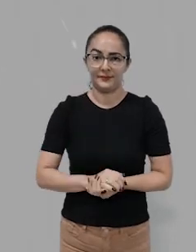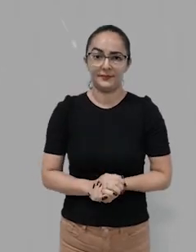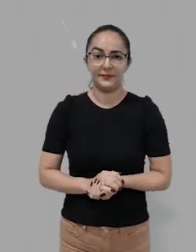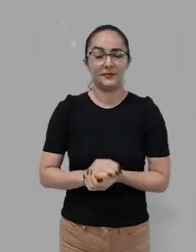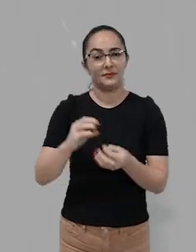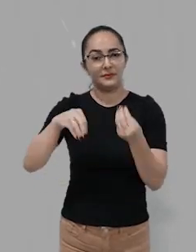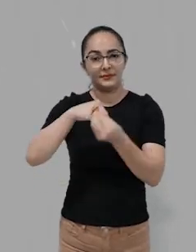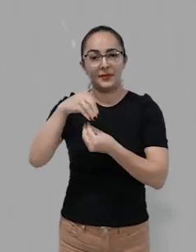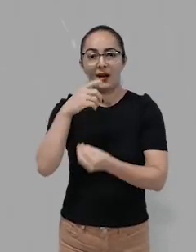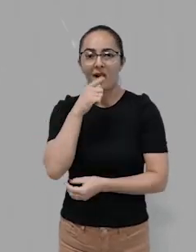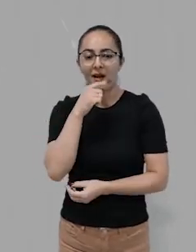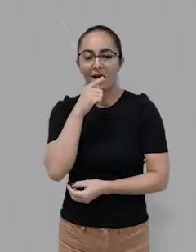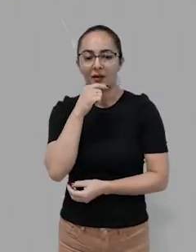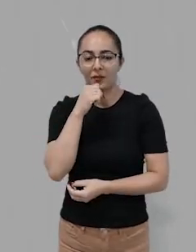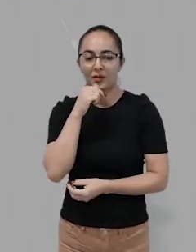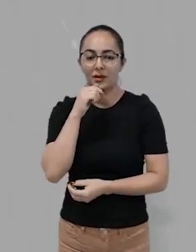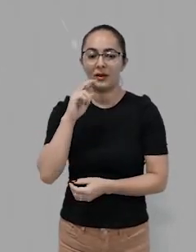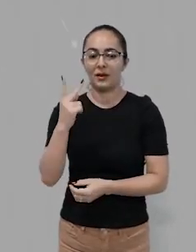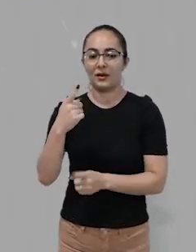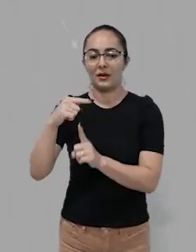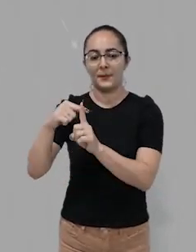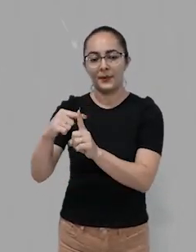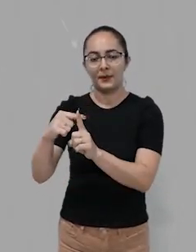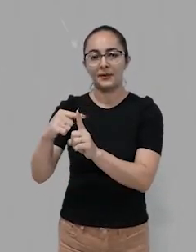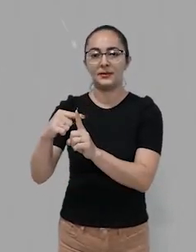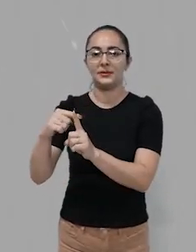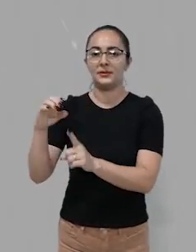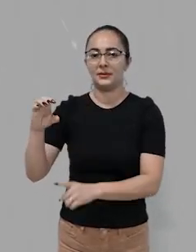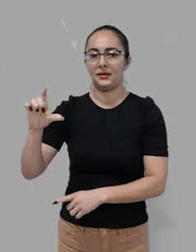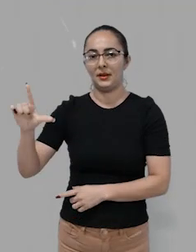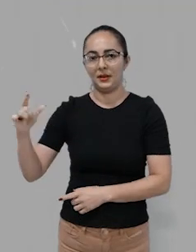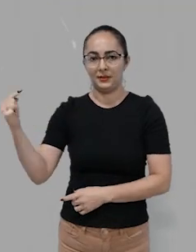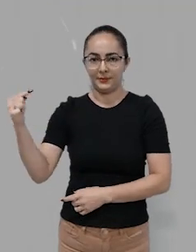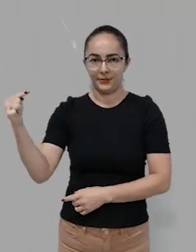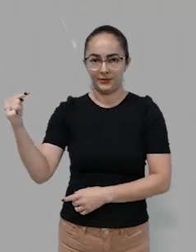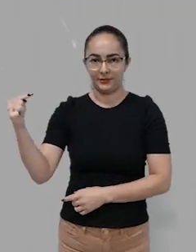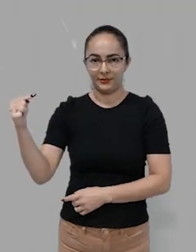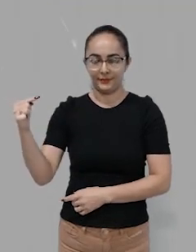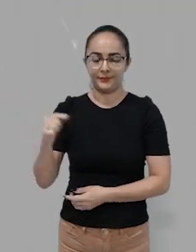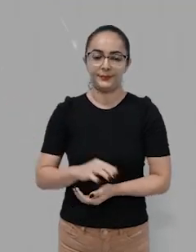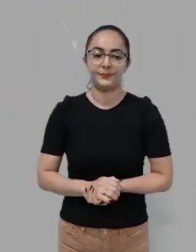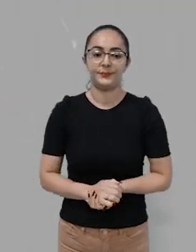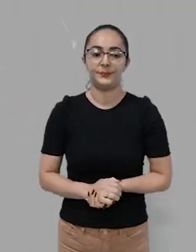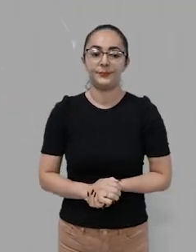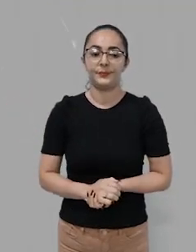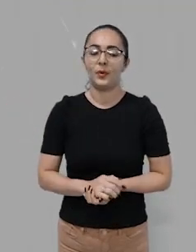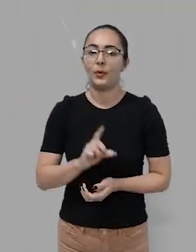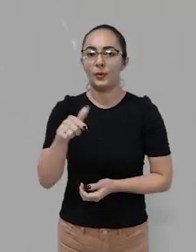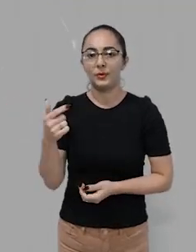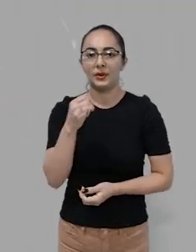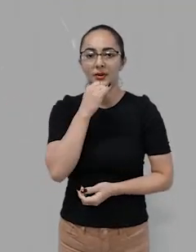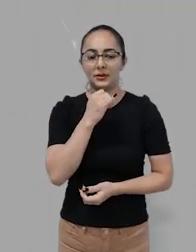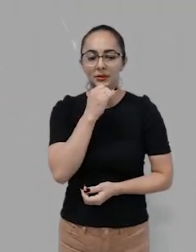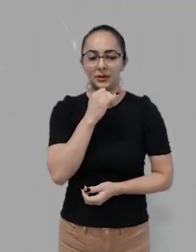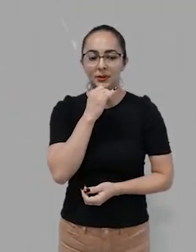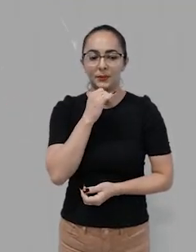presença de água, H+, Cl-. Então, único positivo, o H+. Outro exemplo,